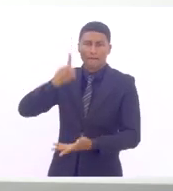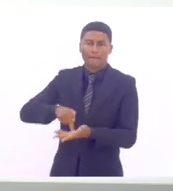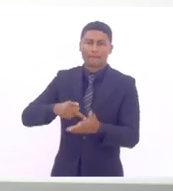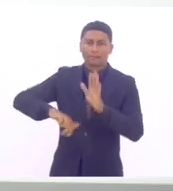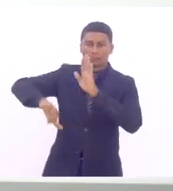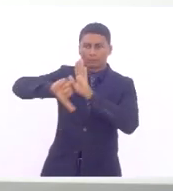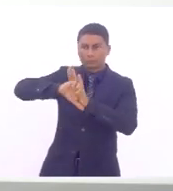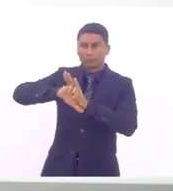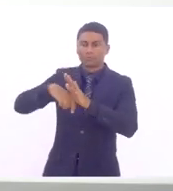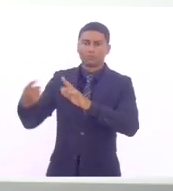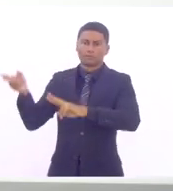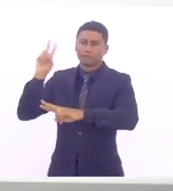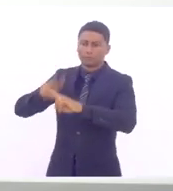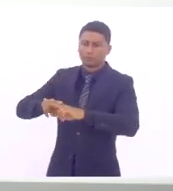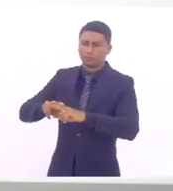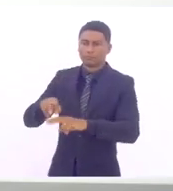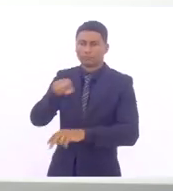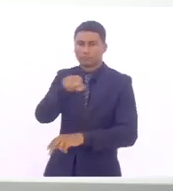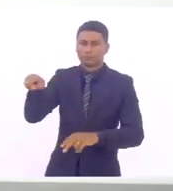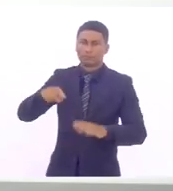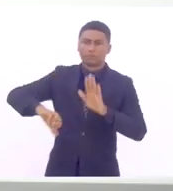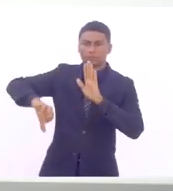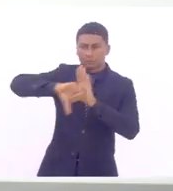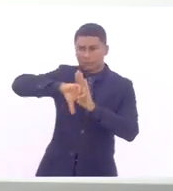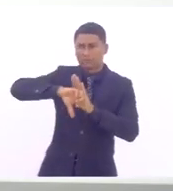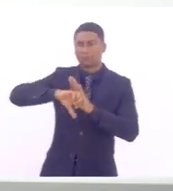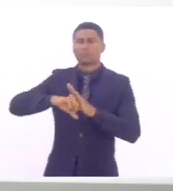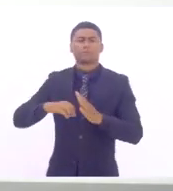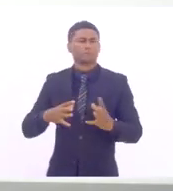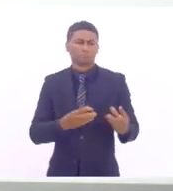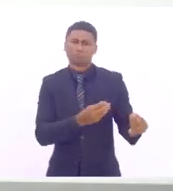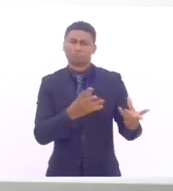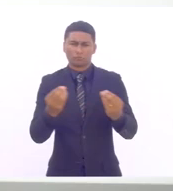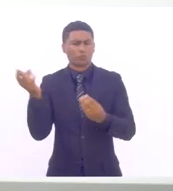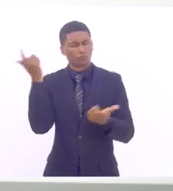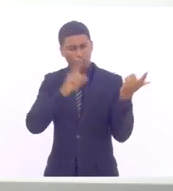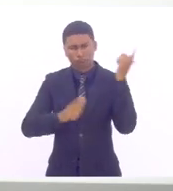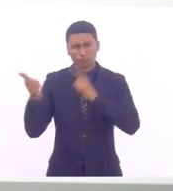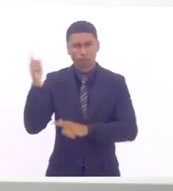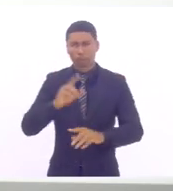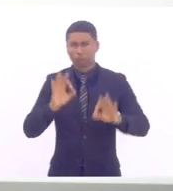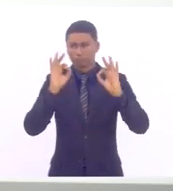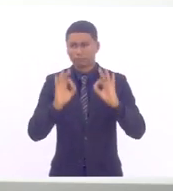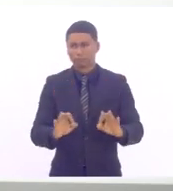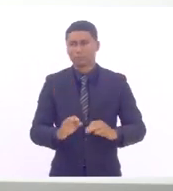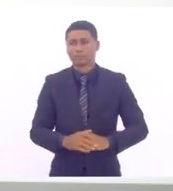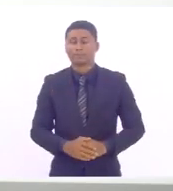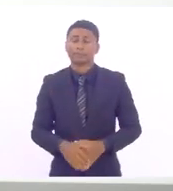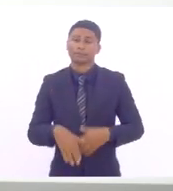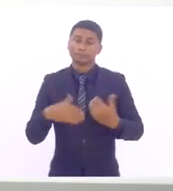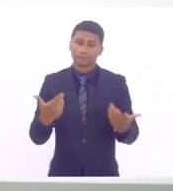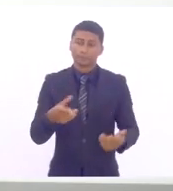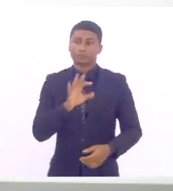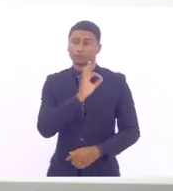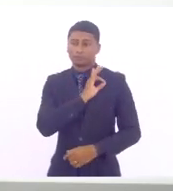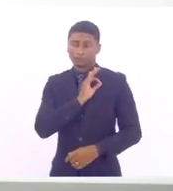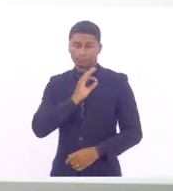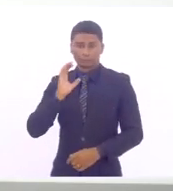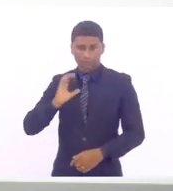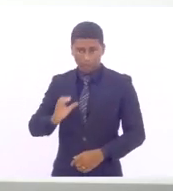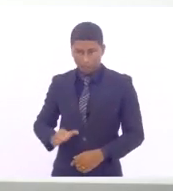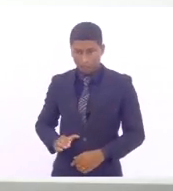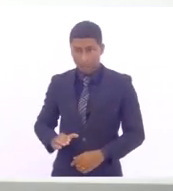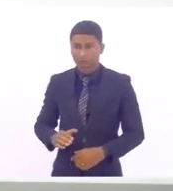foram presas, enfim, e pagaram pelos seus crimes e até hoje estão aí. Então, a Polícia Civil também, nesse sentido